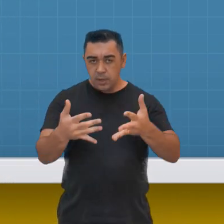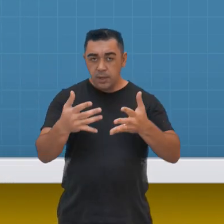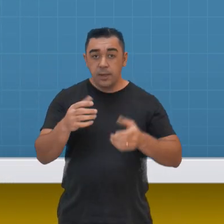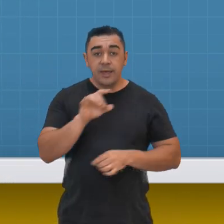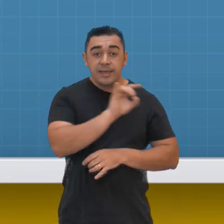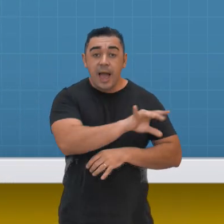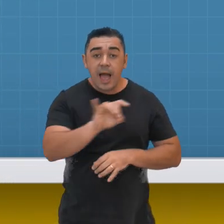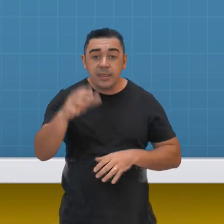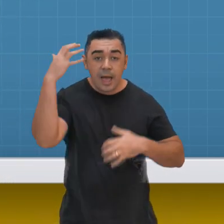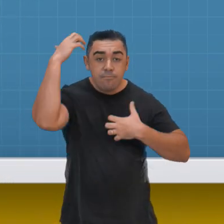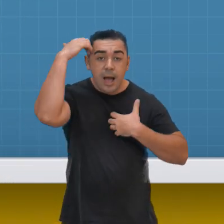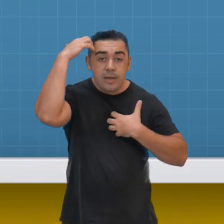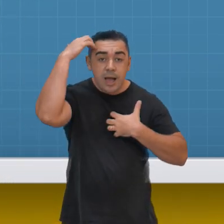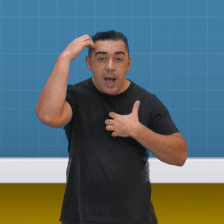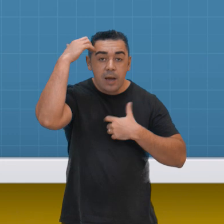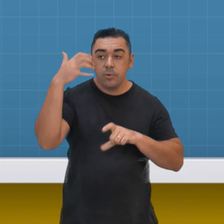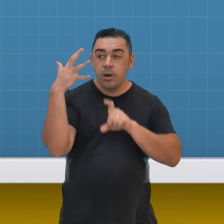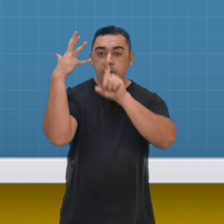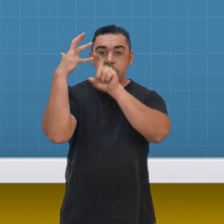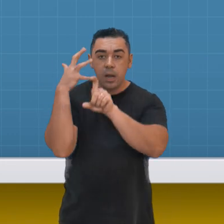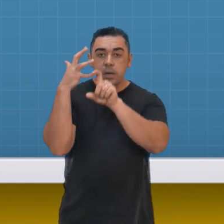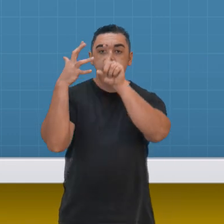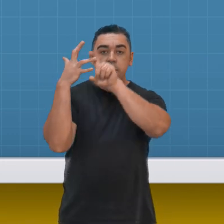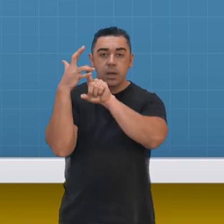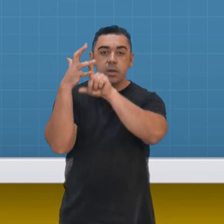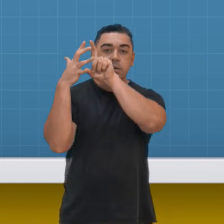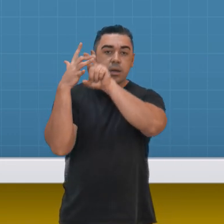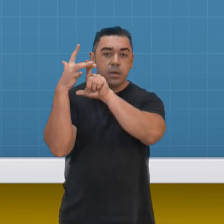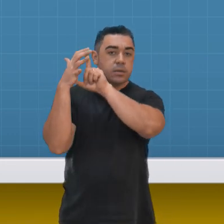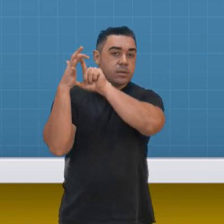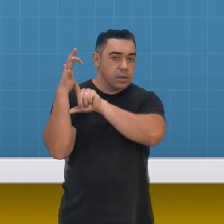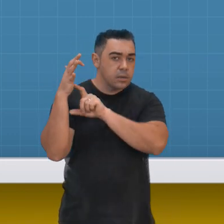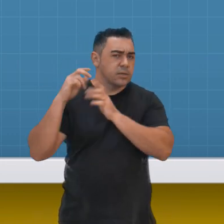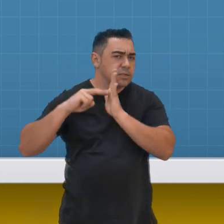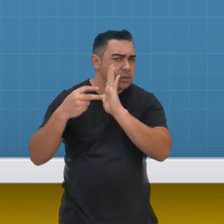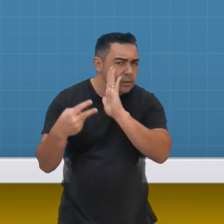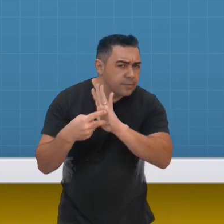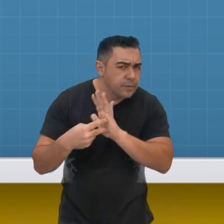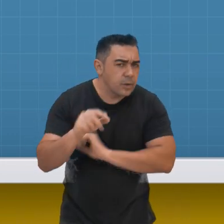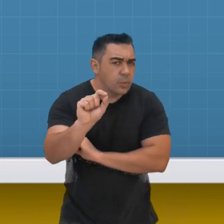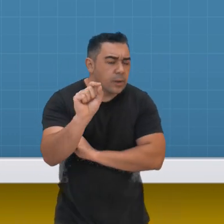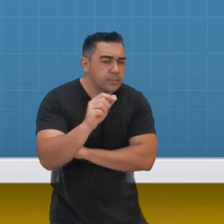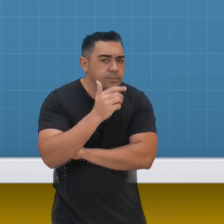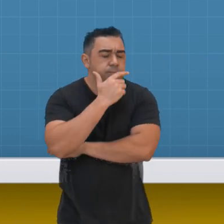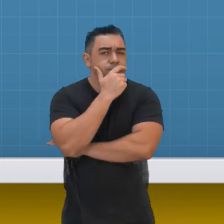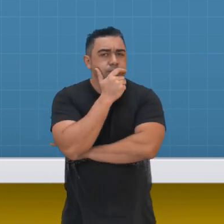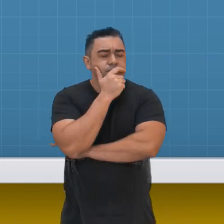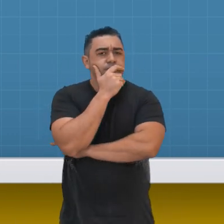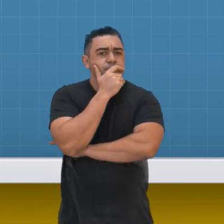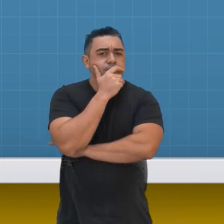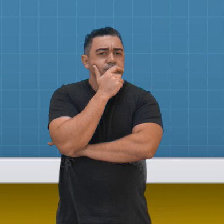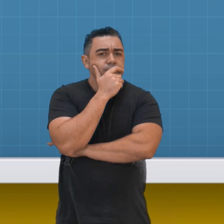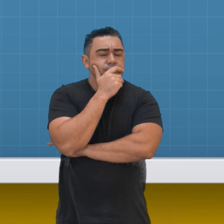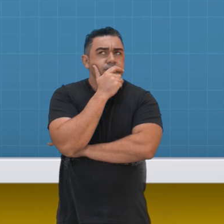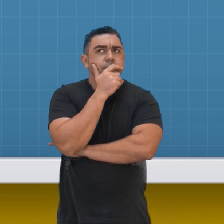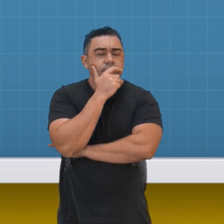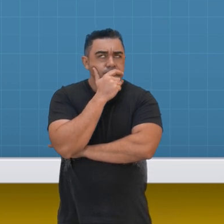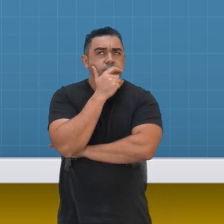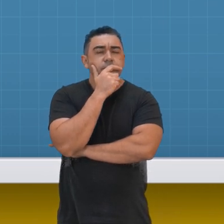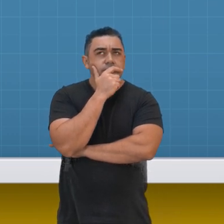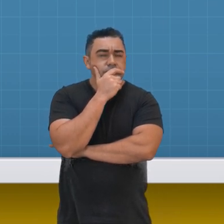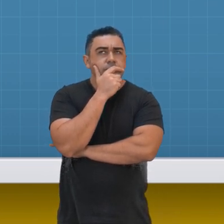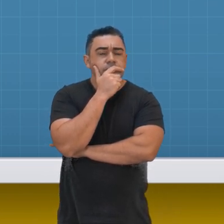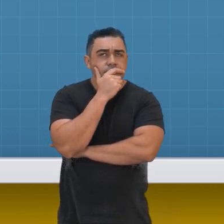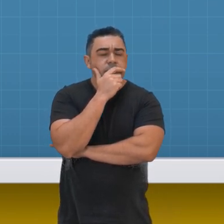galho, o que é que isso significa. Pensa, Professora, mas é isso